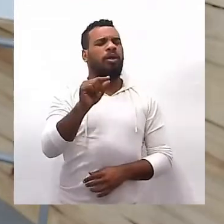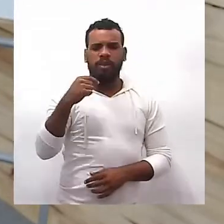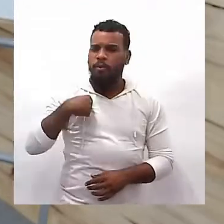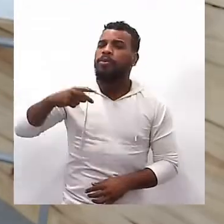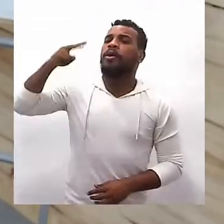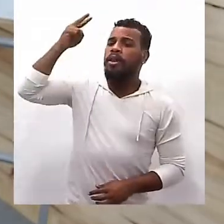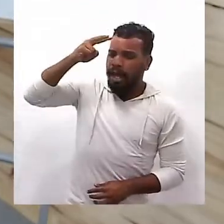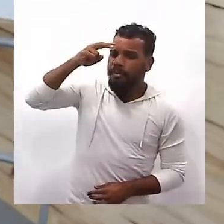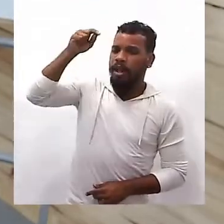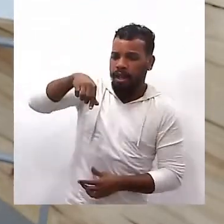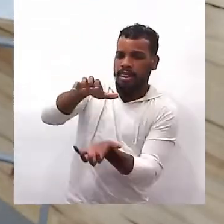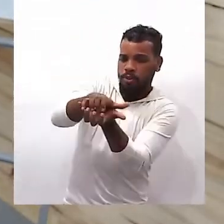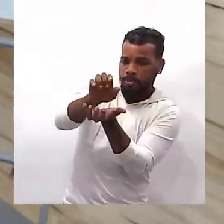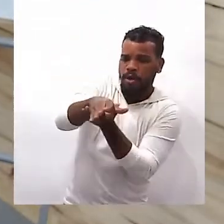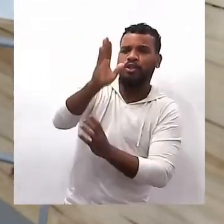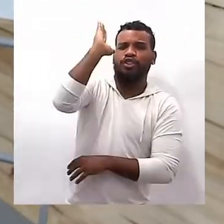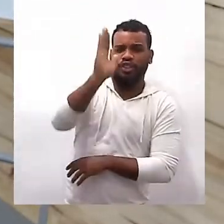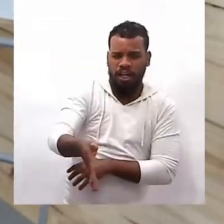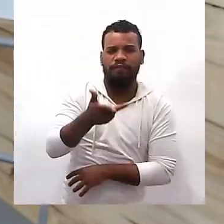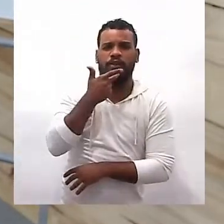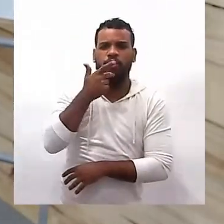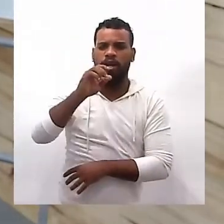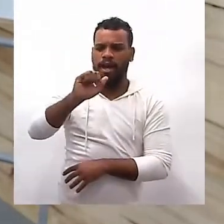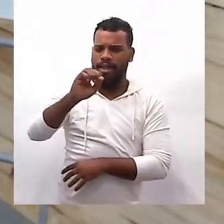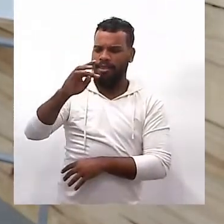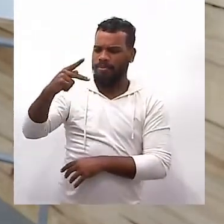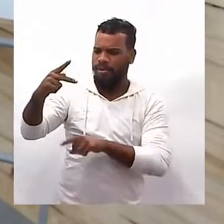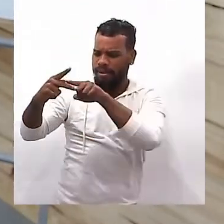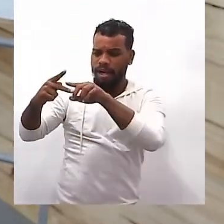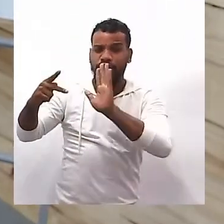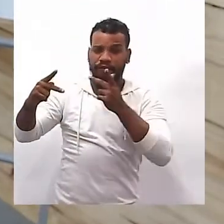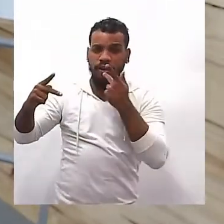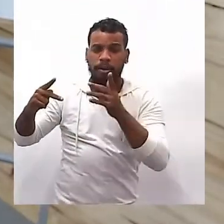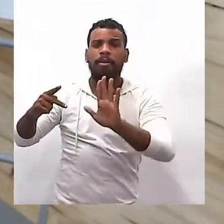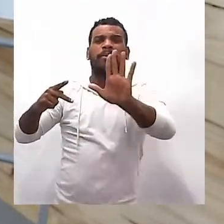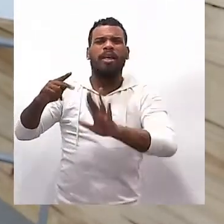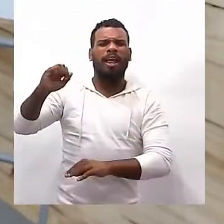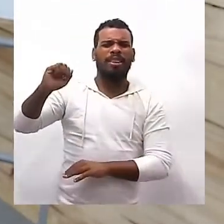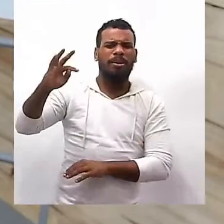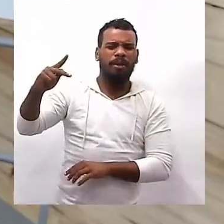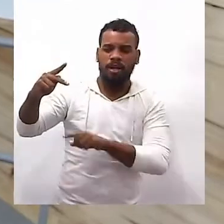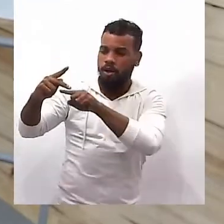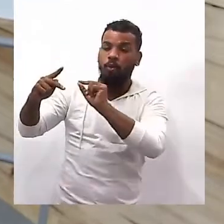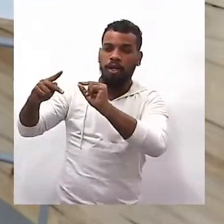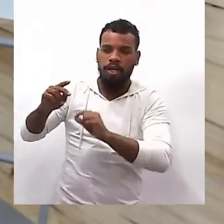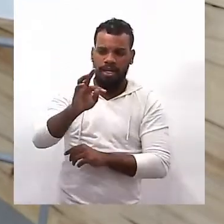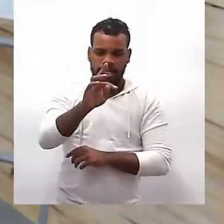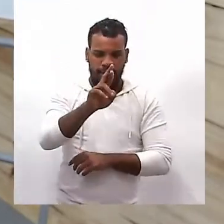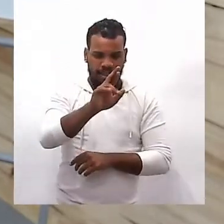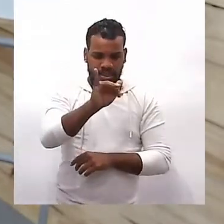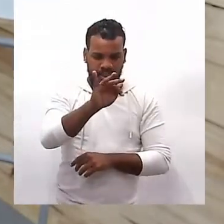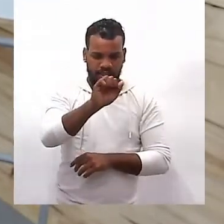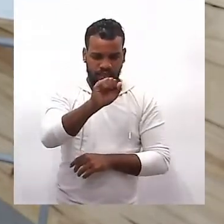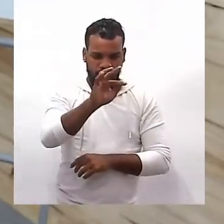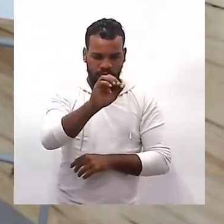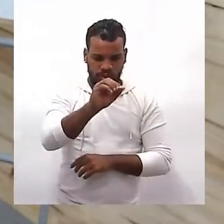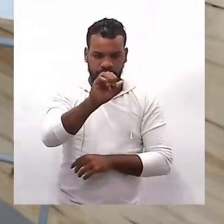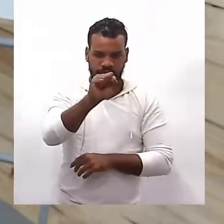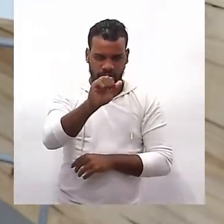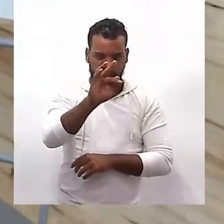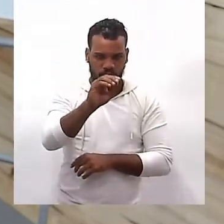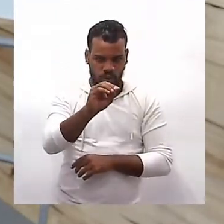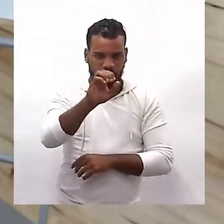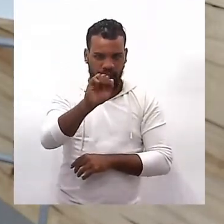que aqui no EducaPE já falou de ATP. Já falei. Ah, mas o que é o ATP? É o trifosfato de adenosina ou